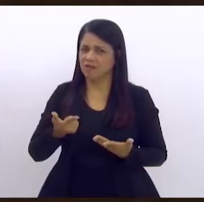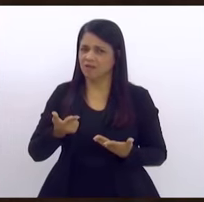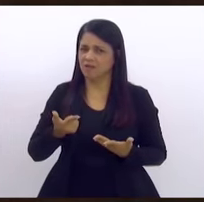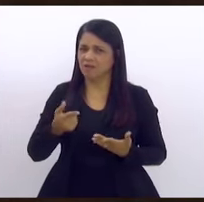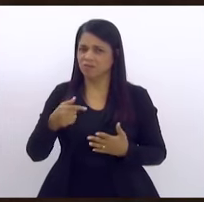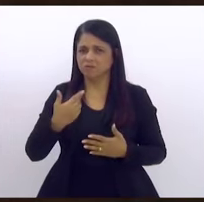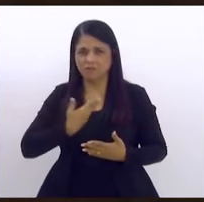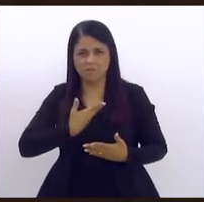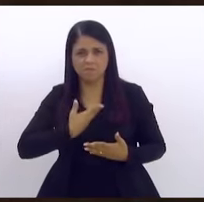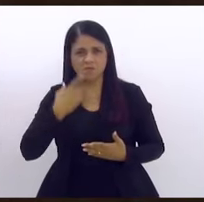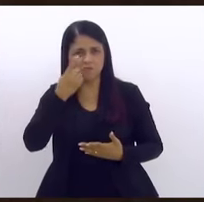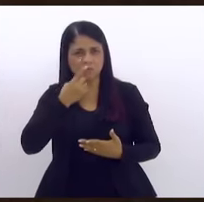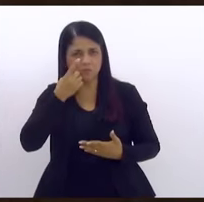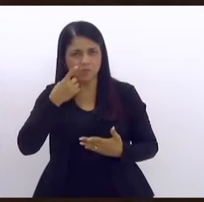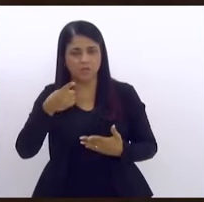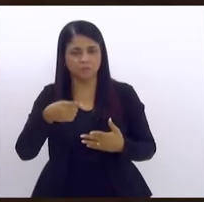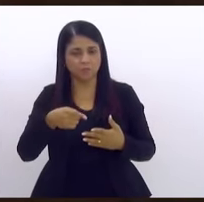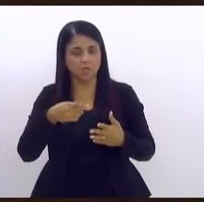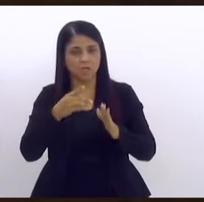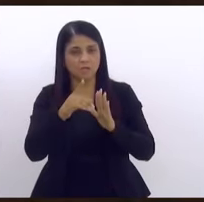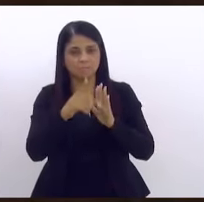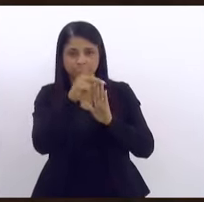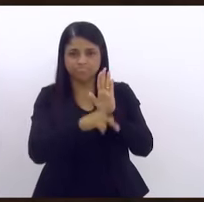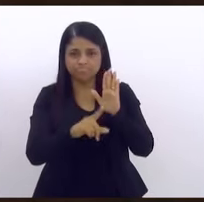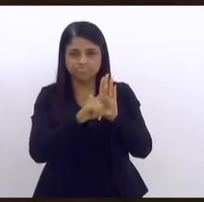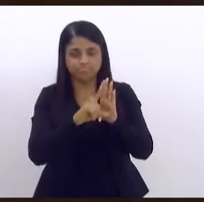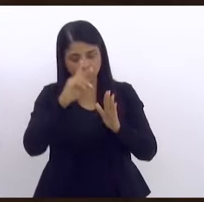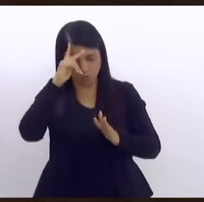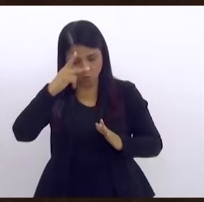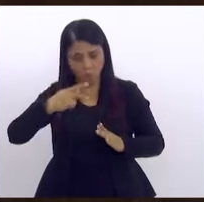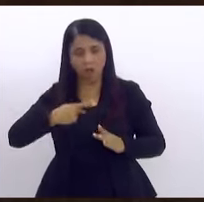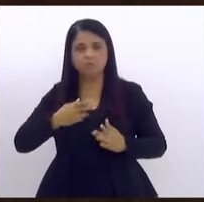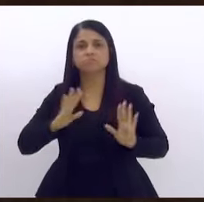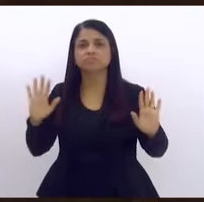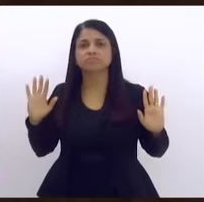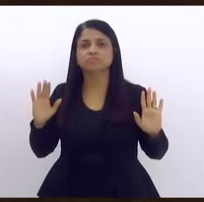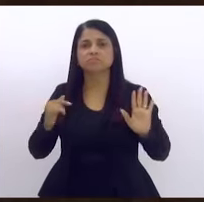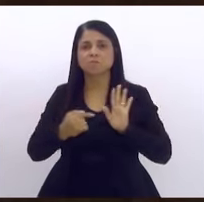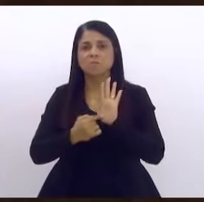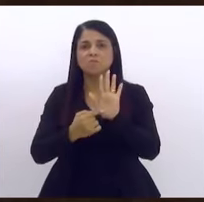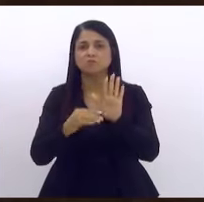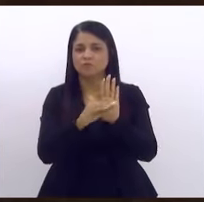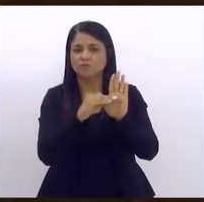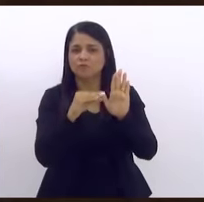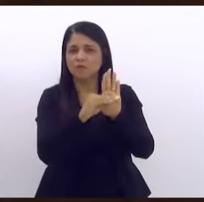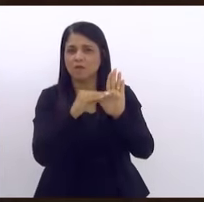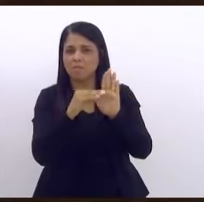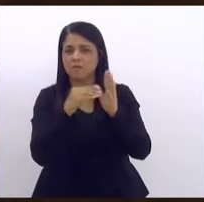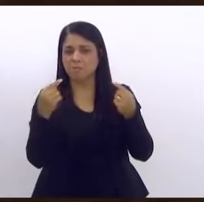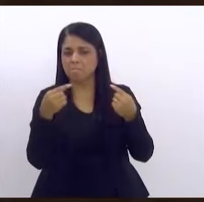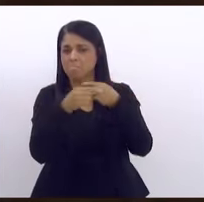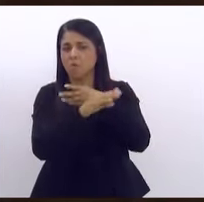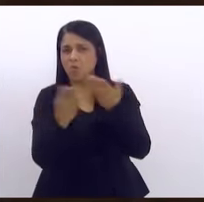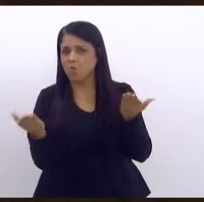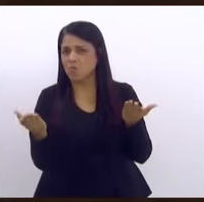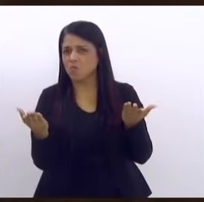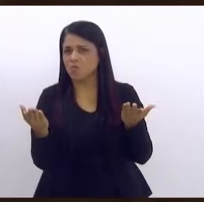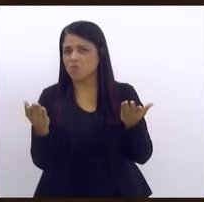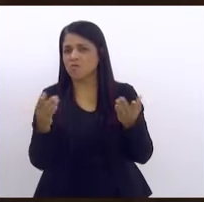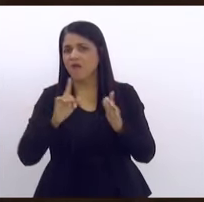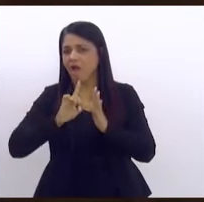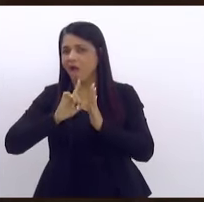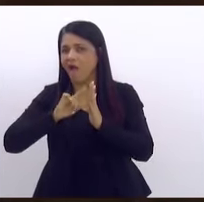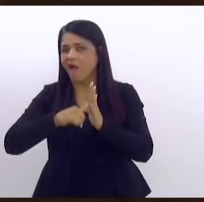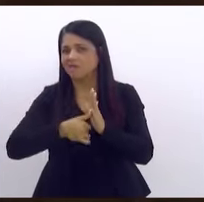consolidada por conta de um ato individualista de alguns deputados que apresentaram uma emenda fora de contexto e que certamente vão